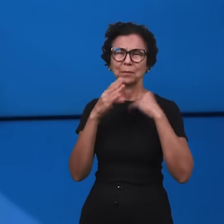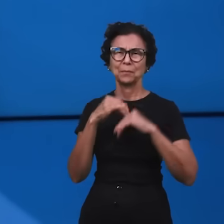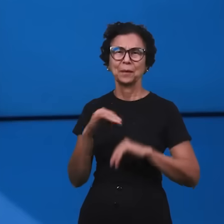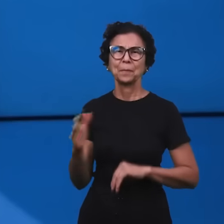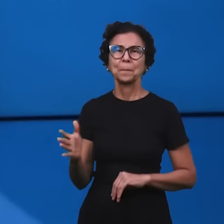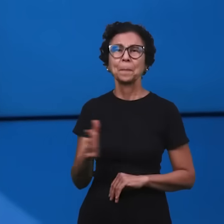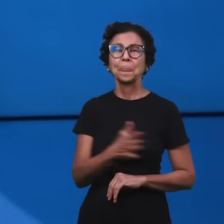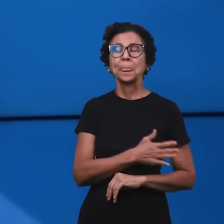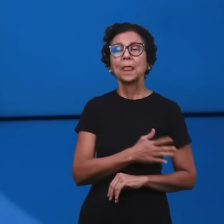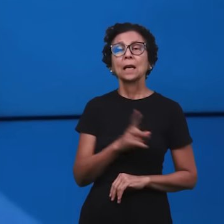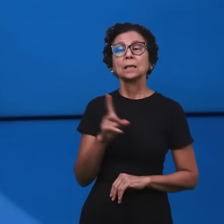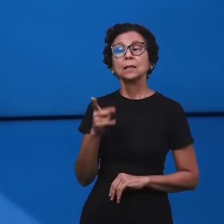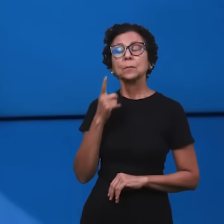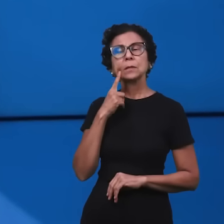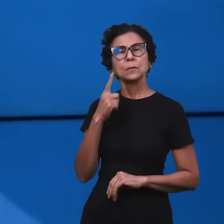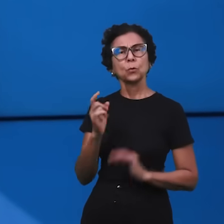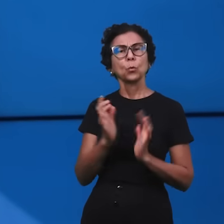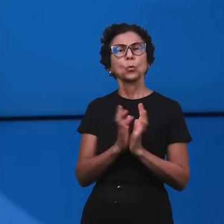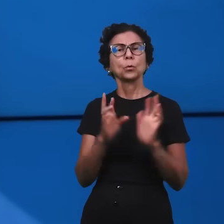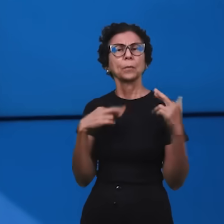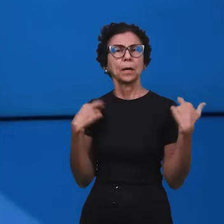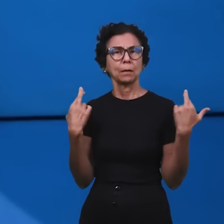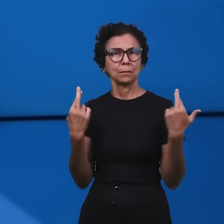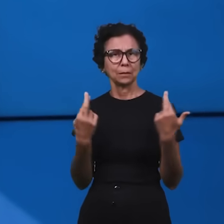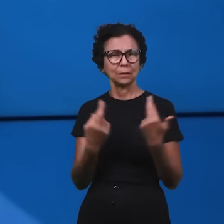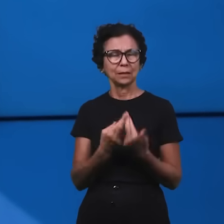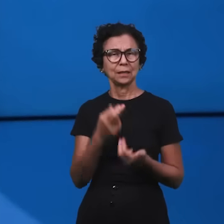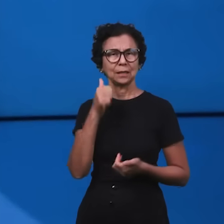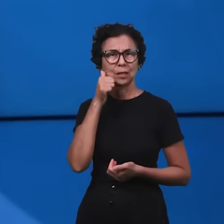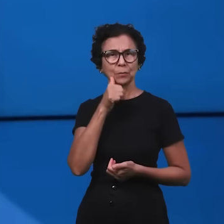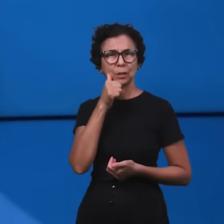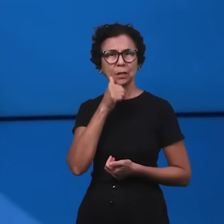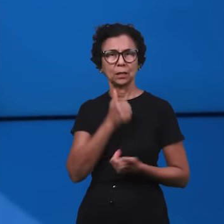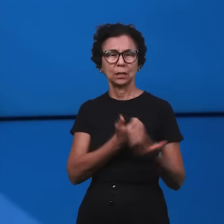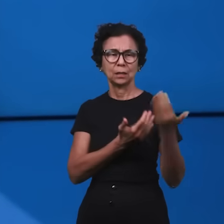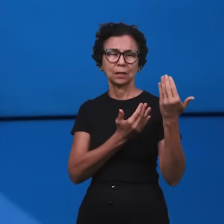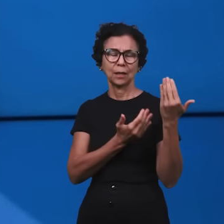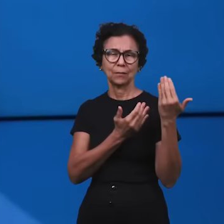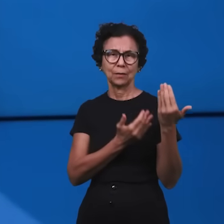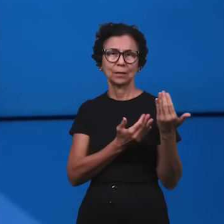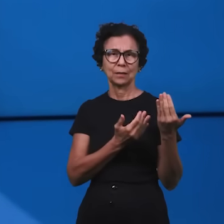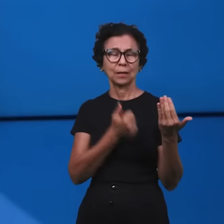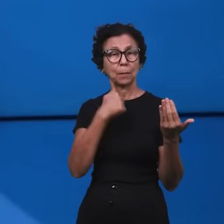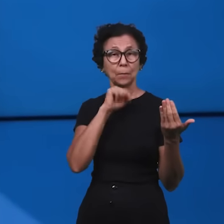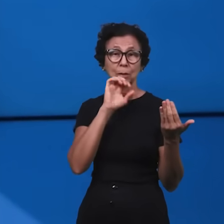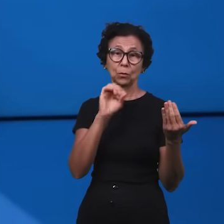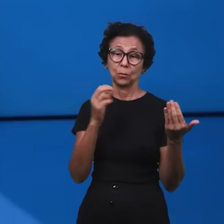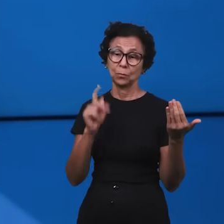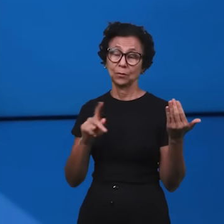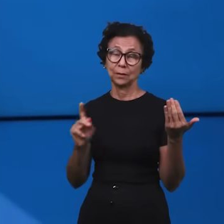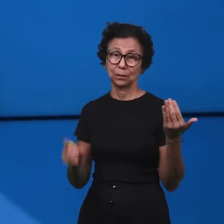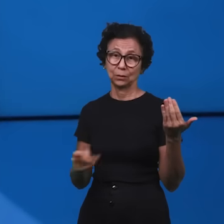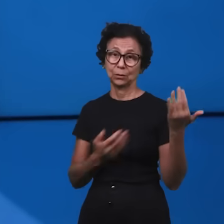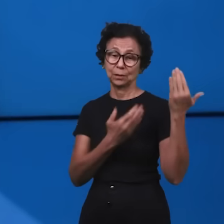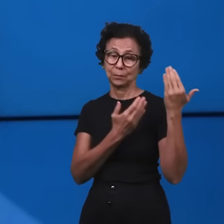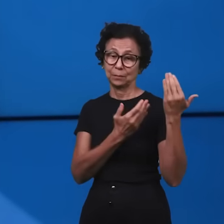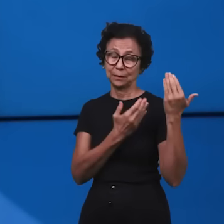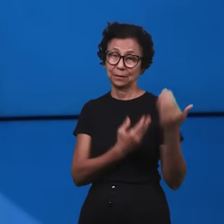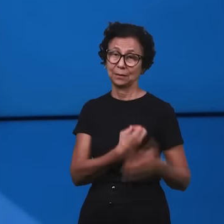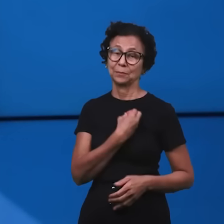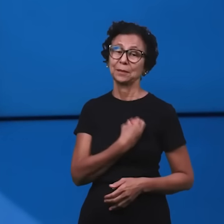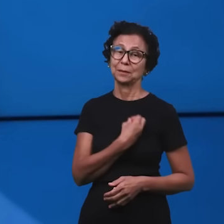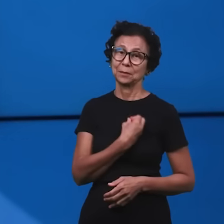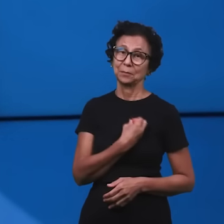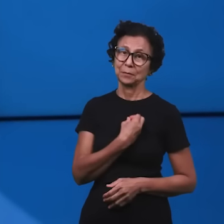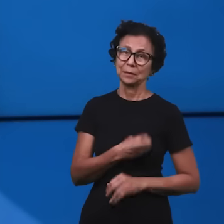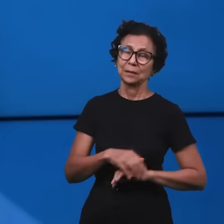que bênção, o grupo todo reunido, mas a bebezinha estava lá no colo ali da mãe ou da professora, participando também, junto